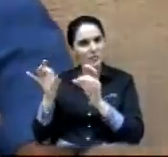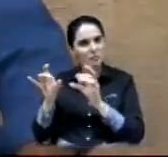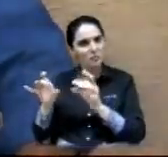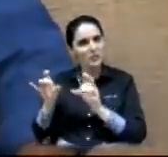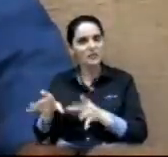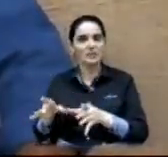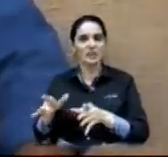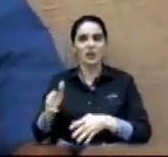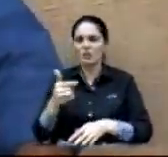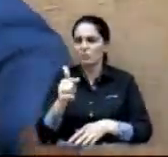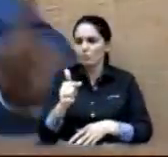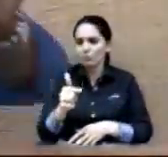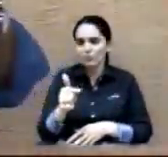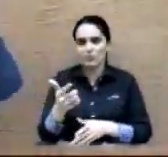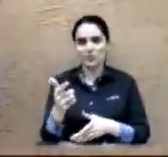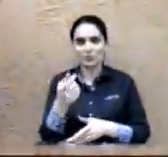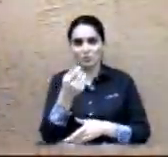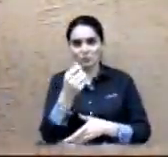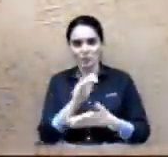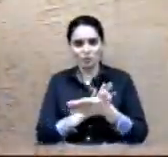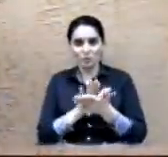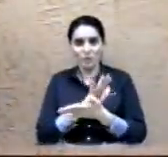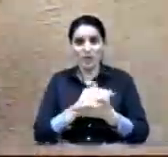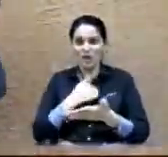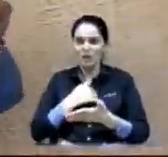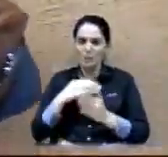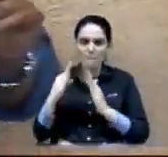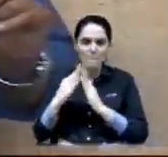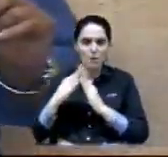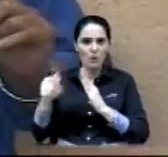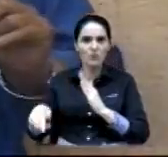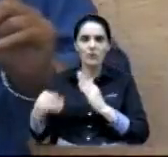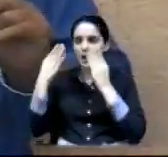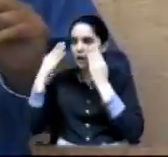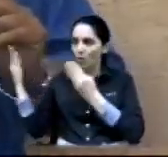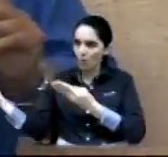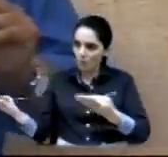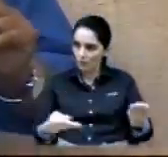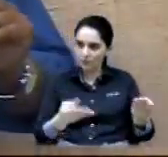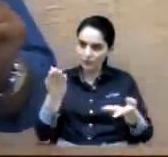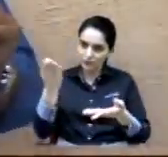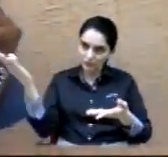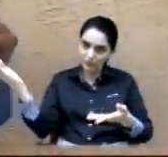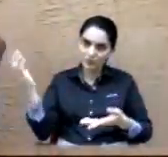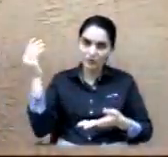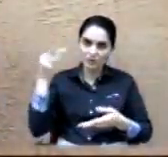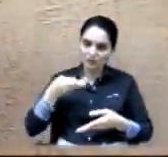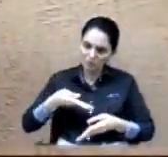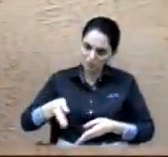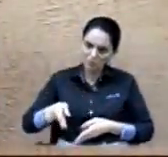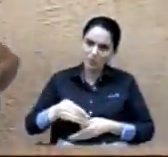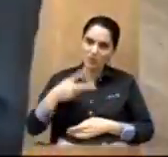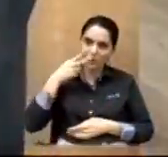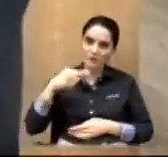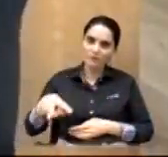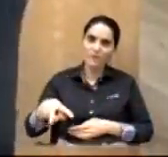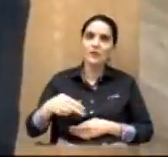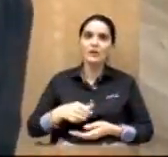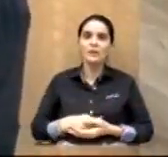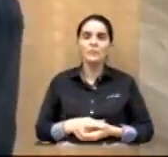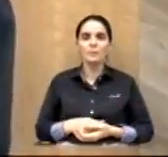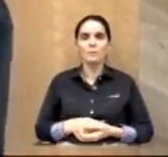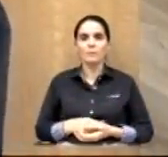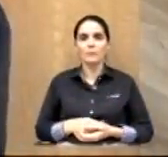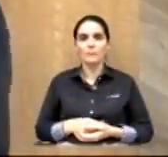condição nenhuma, eu falo porque eu sou morador de lá e convido vocês para ir no assentamento Elizabeth Teixeira, nós